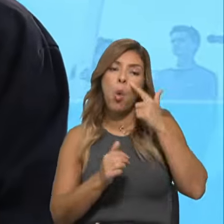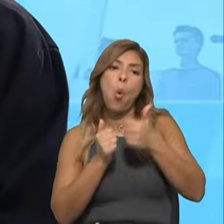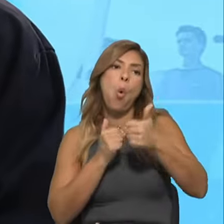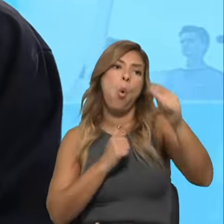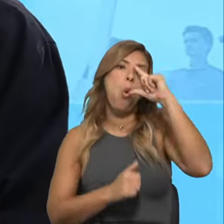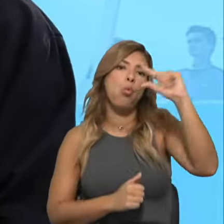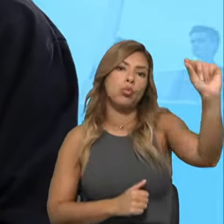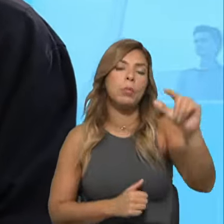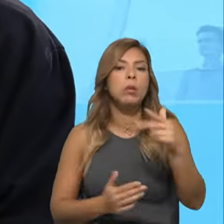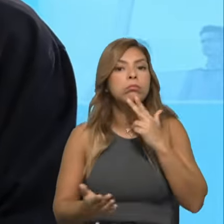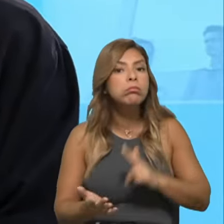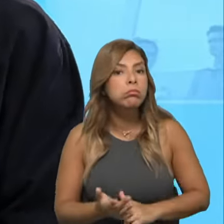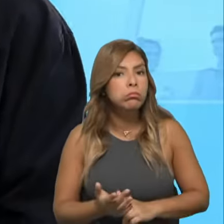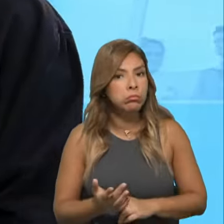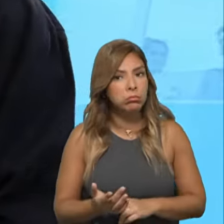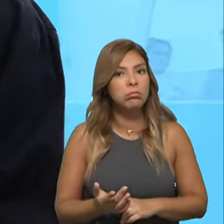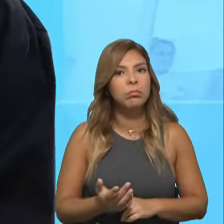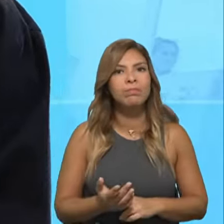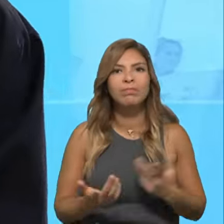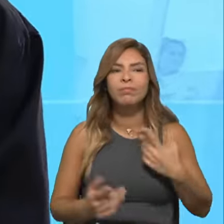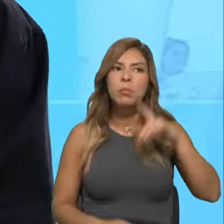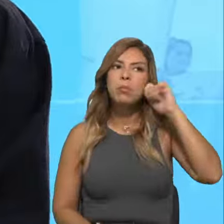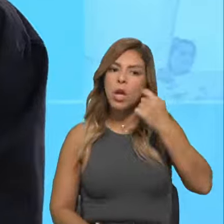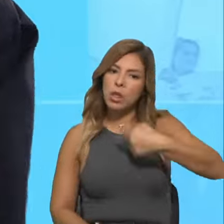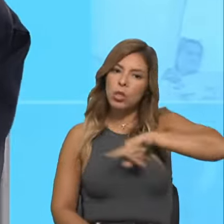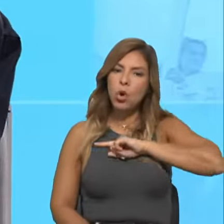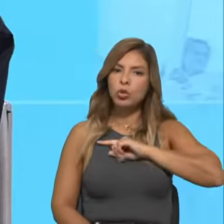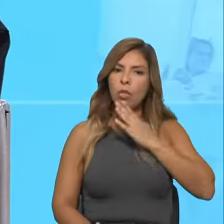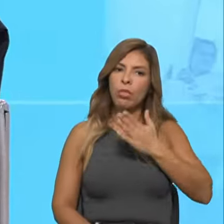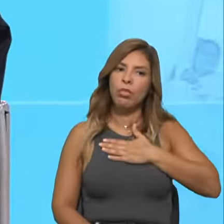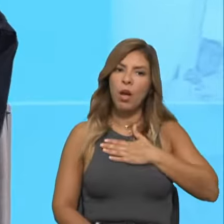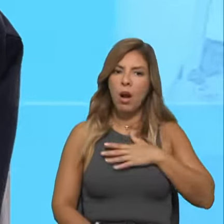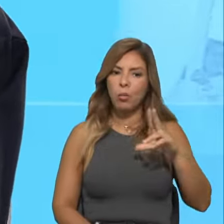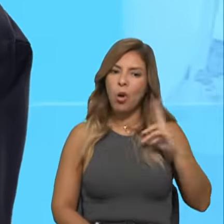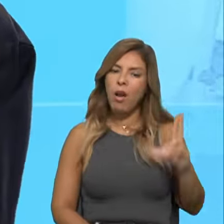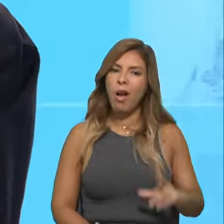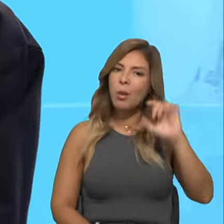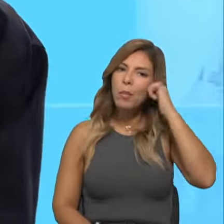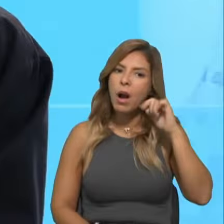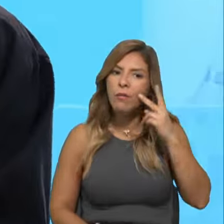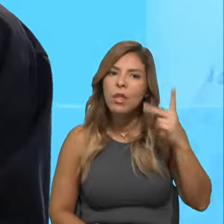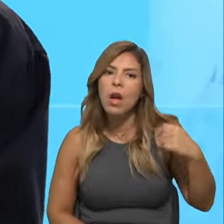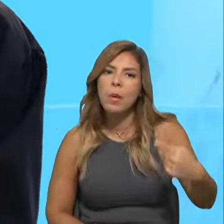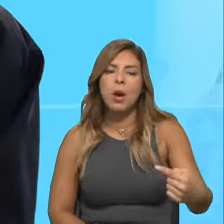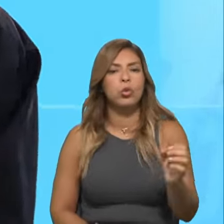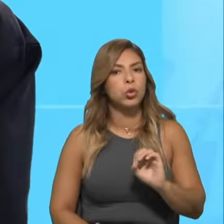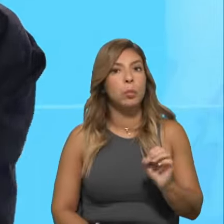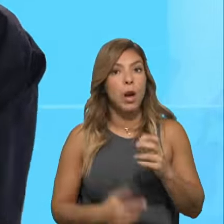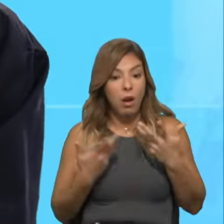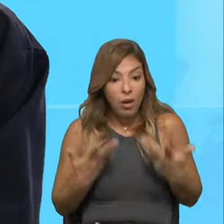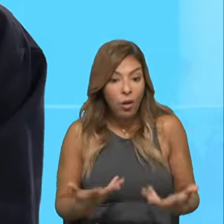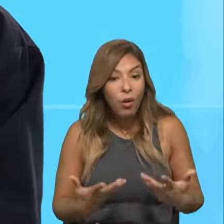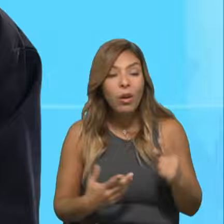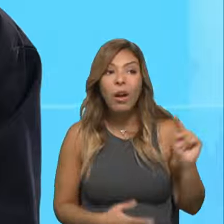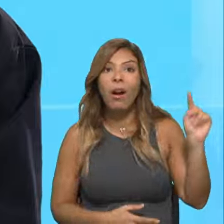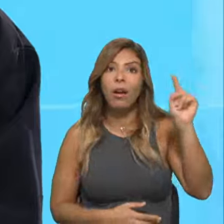falar de uma realidade que, na verdade, não nos afeta diretamente a nós, cidadãos portugueses, no nosso cotidiano. Mas isto está a acontecer agora. Estamos